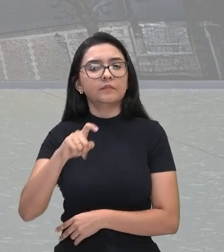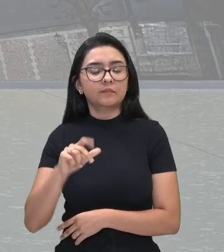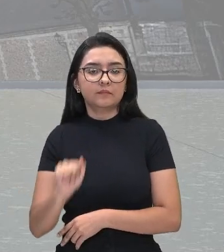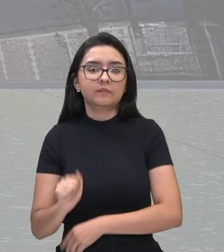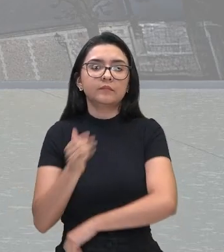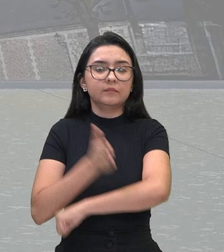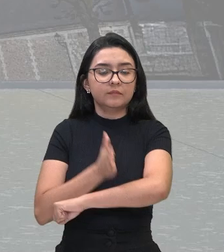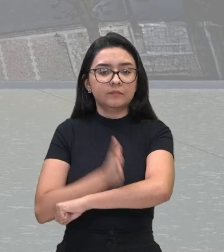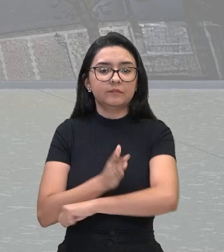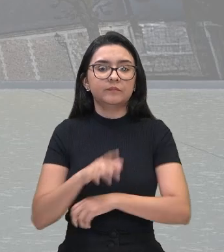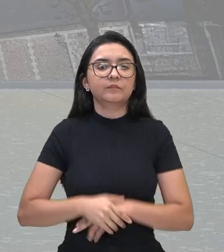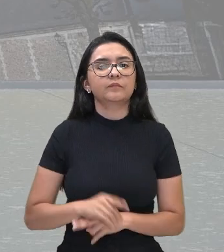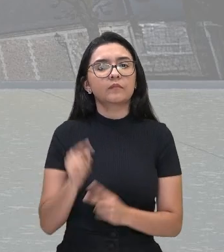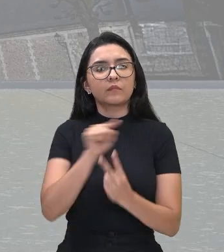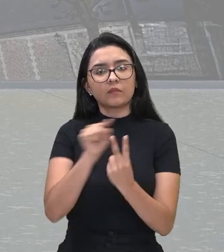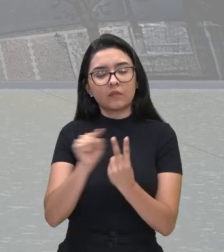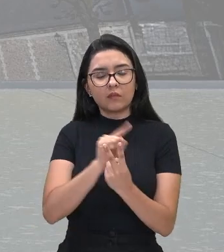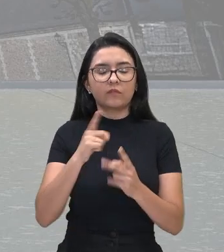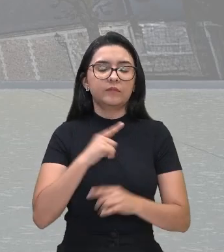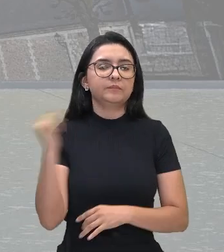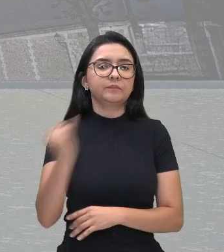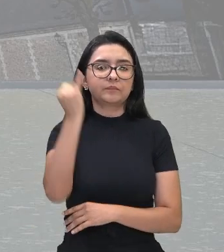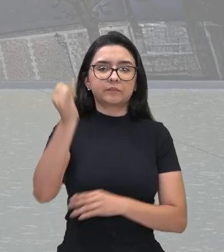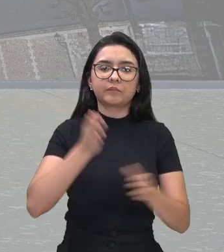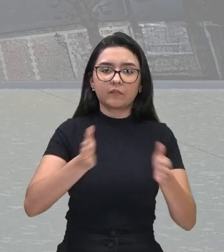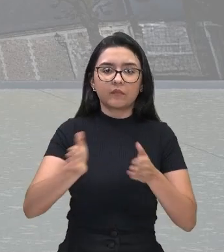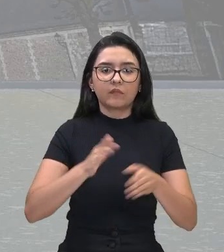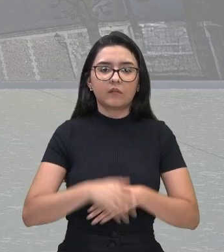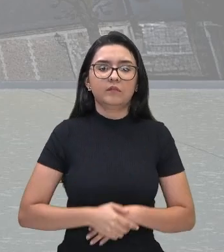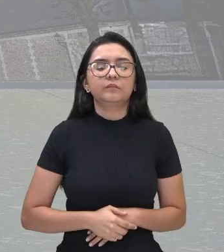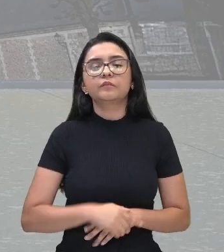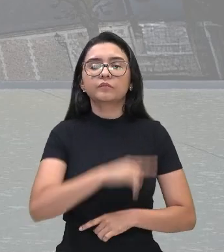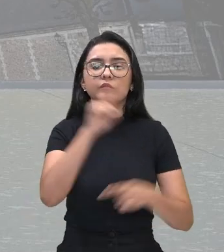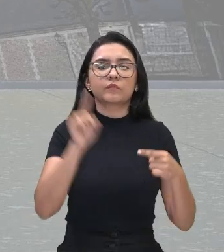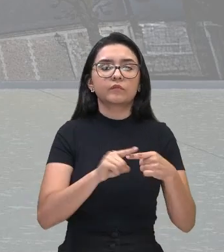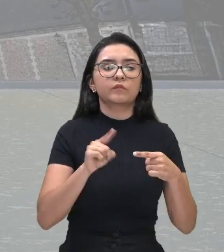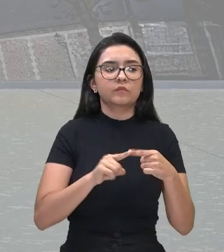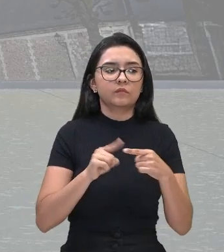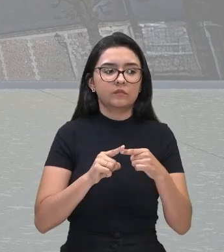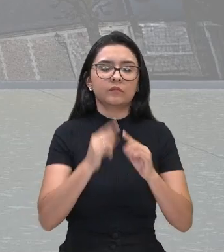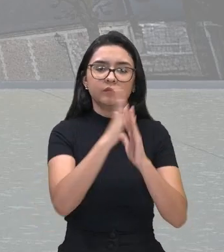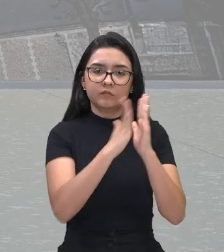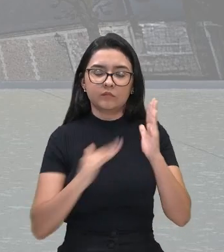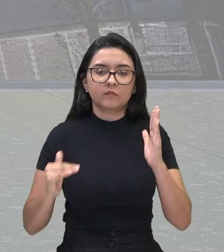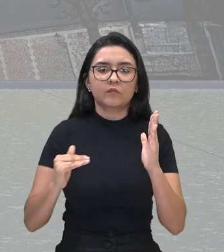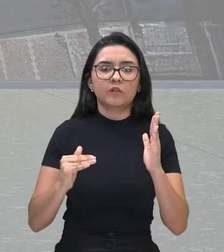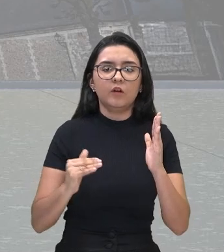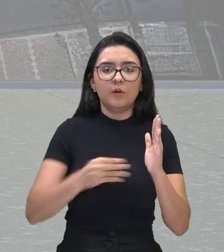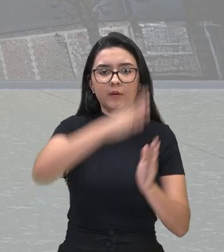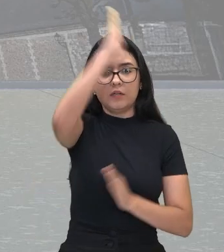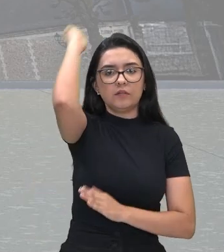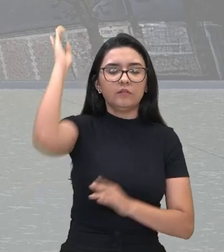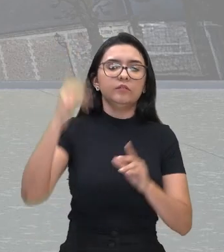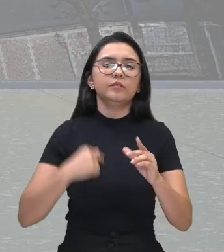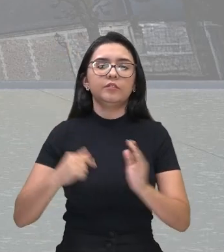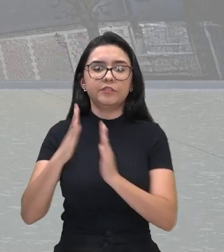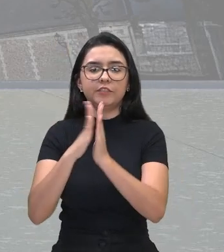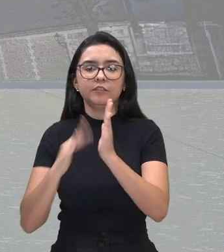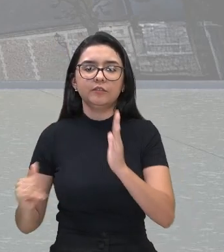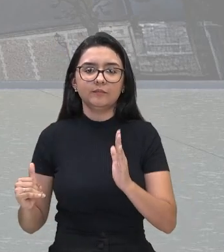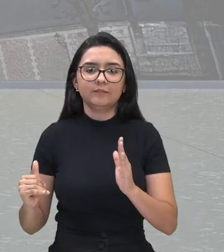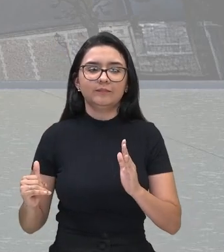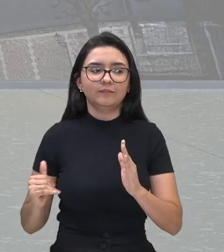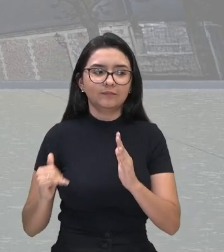foram predominantes nesse período, o estilo românico e o estilo gótico. Então, nós vamos